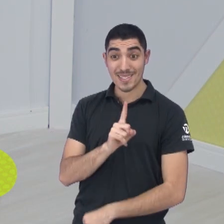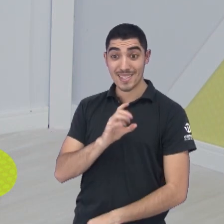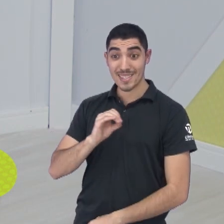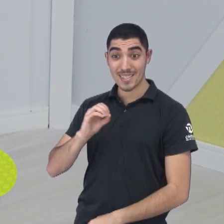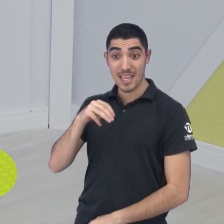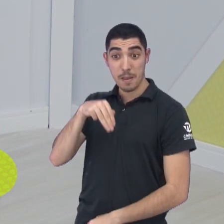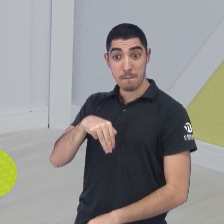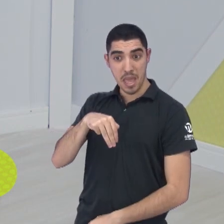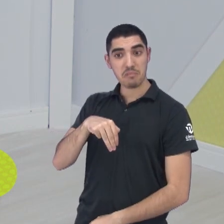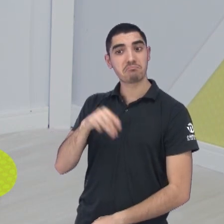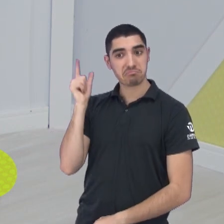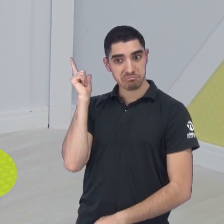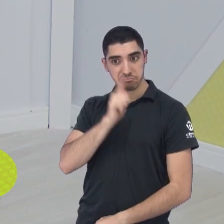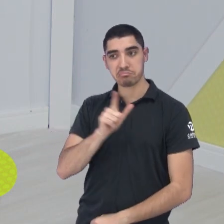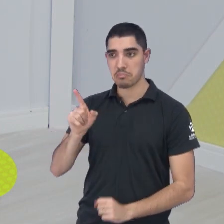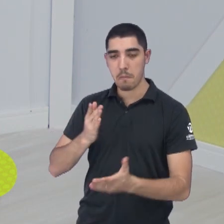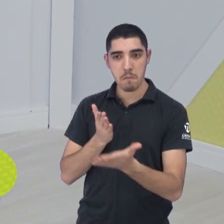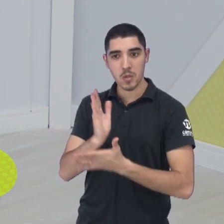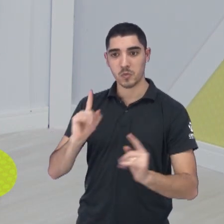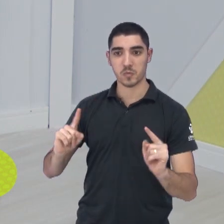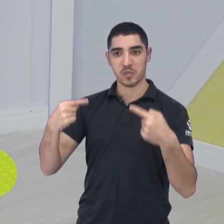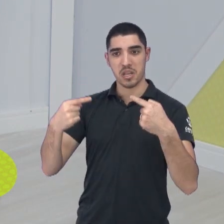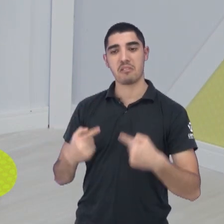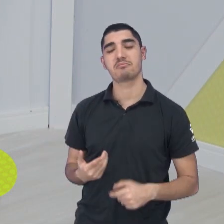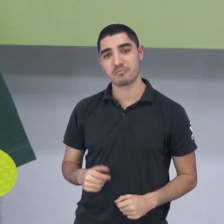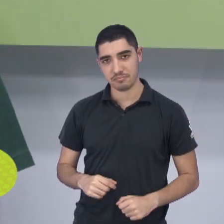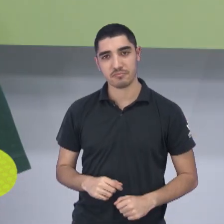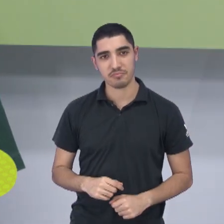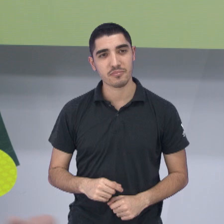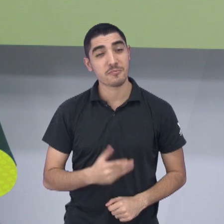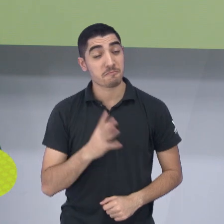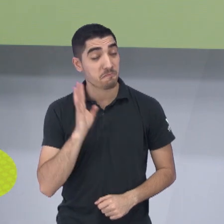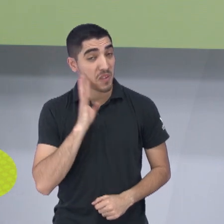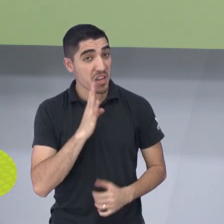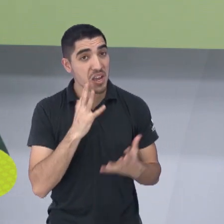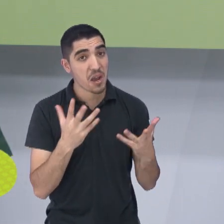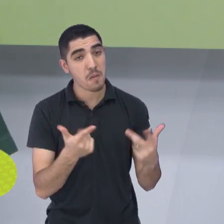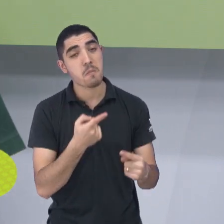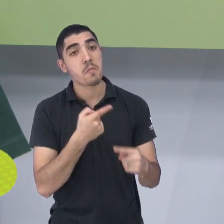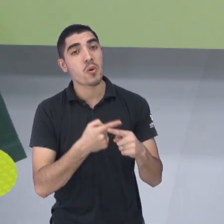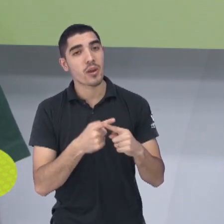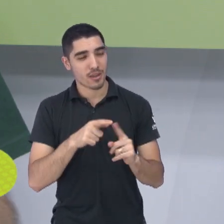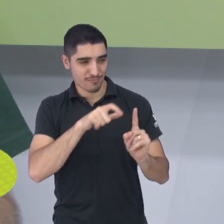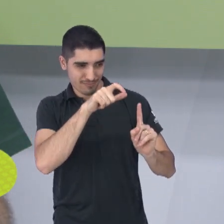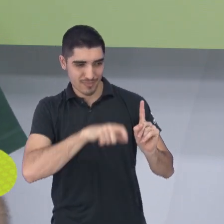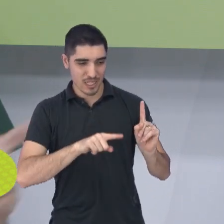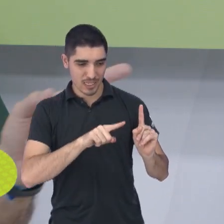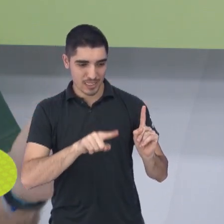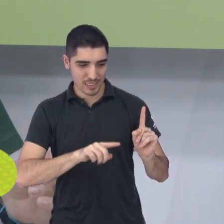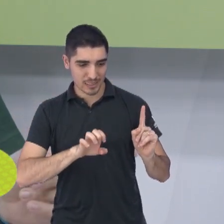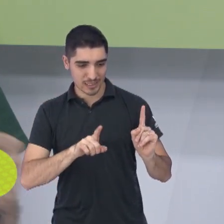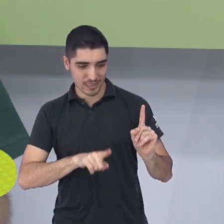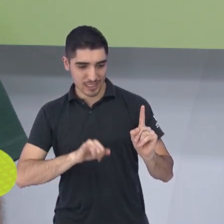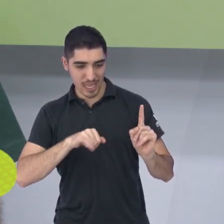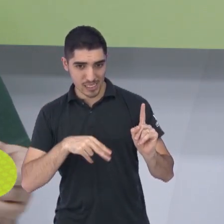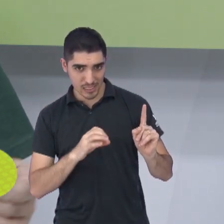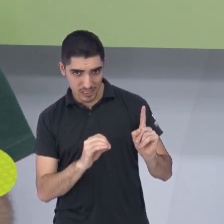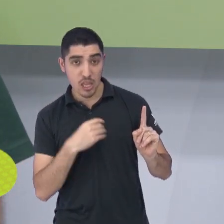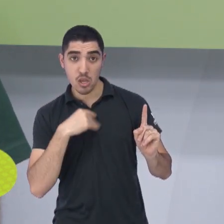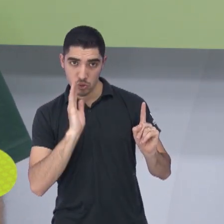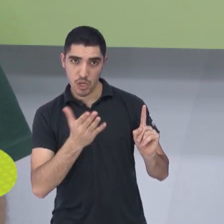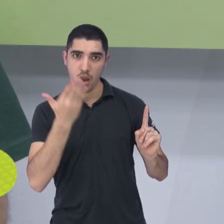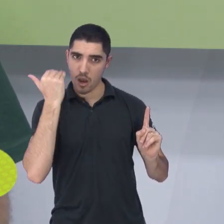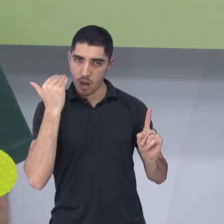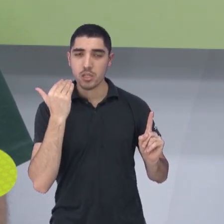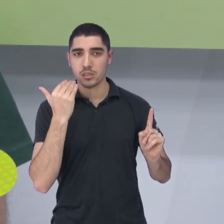bacana, e a bocha paralímpica é sempre um destaque muito grande, né, Brunão? É muito bacana, e o trabalho que o Zezinho desenvolve também, né? Acho que São José, a gente até fez, eu mesmo fiz uma